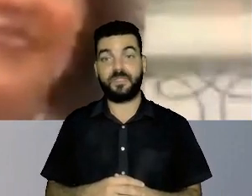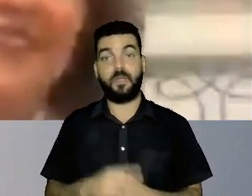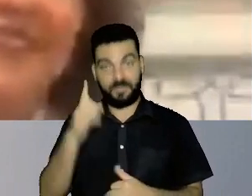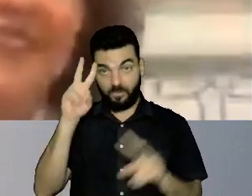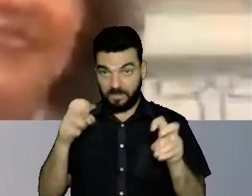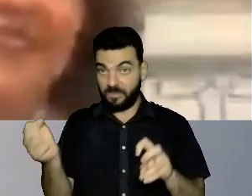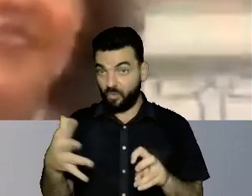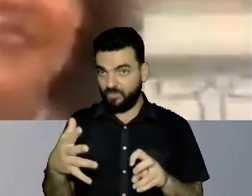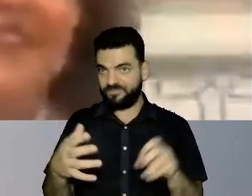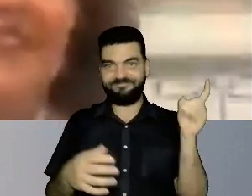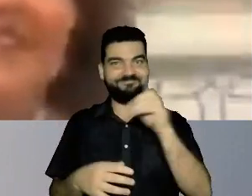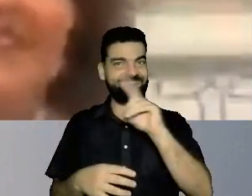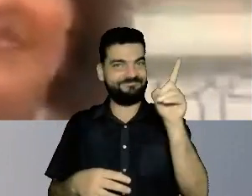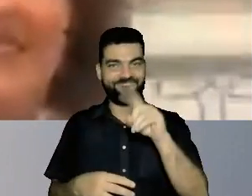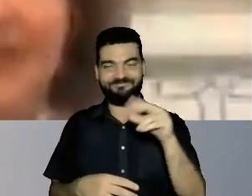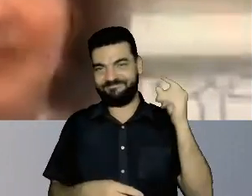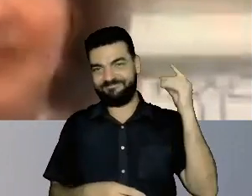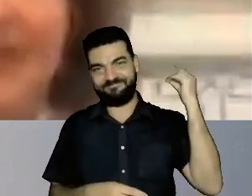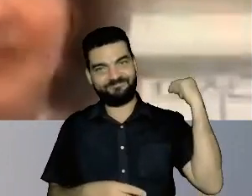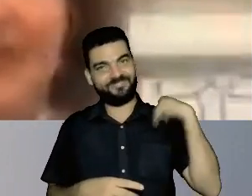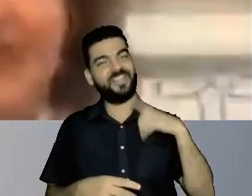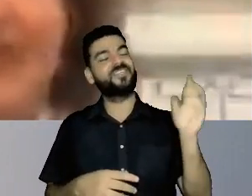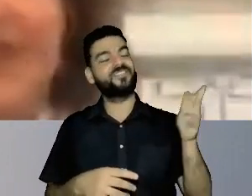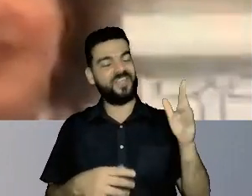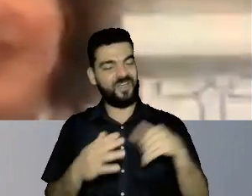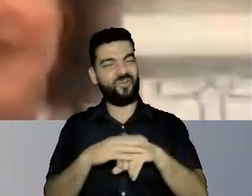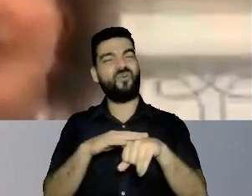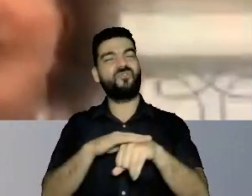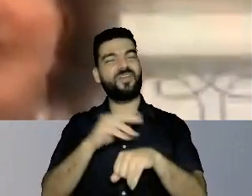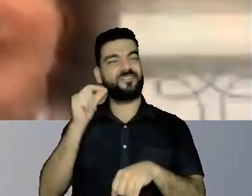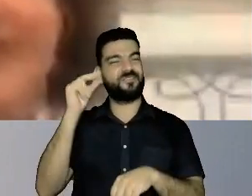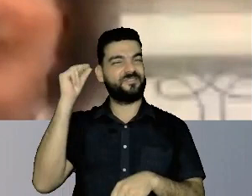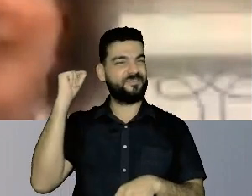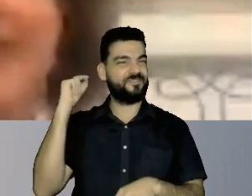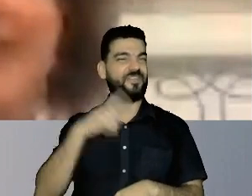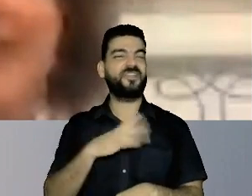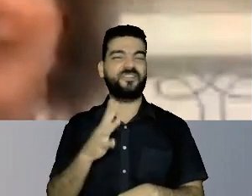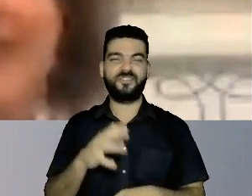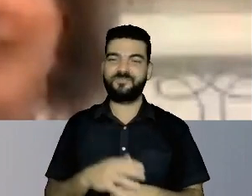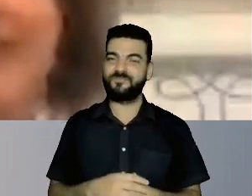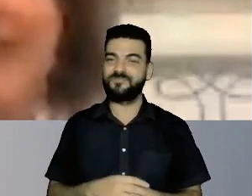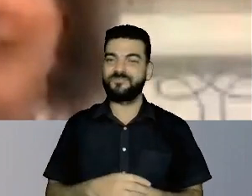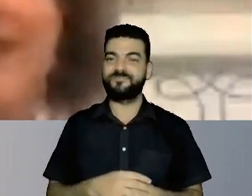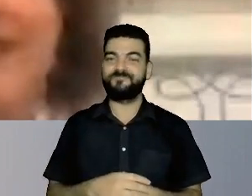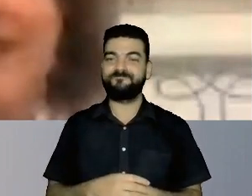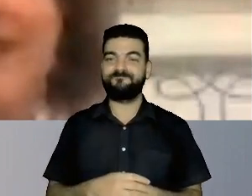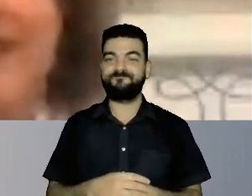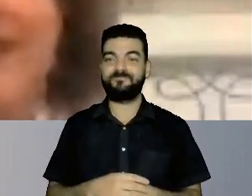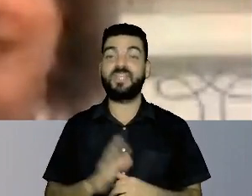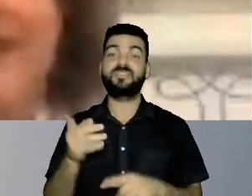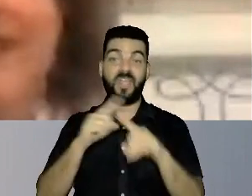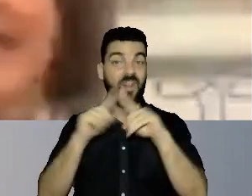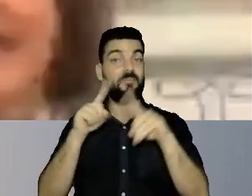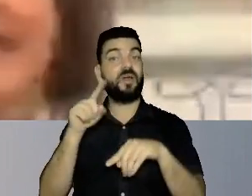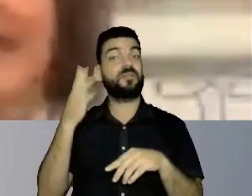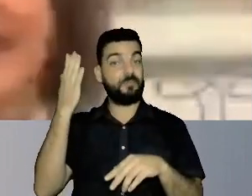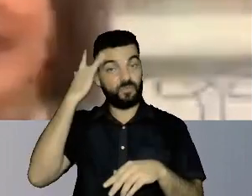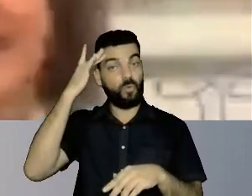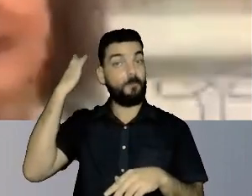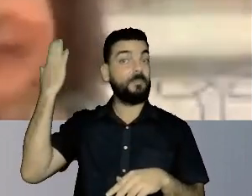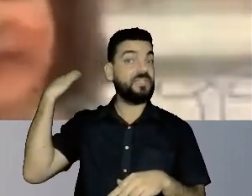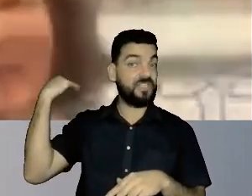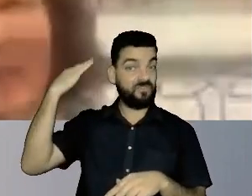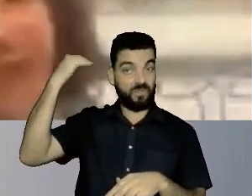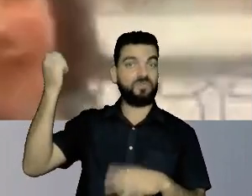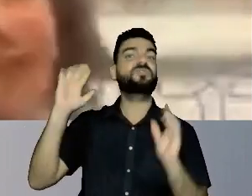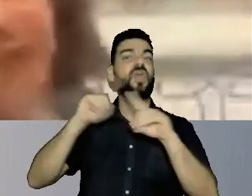feminino, masculino, mas que assexuado mesmo, né? E lembrando que isso também não é novo, né? A gente já tem aí